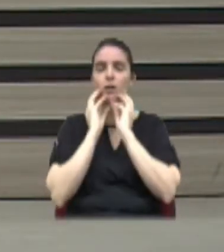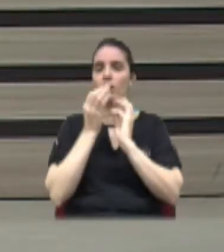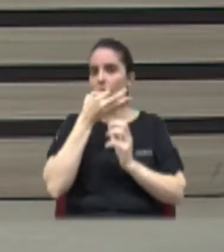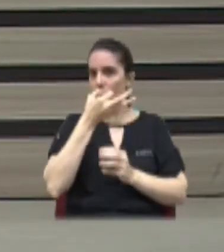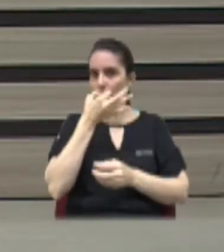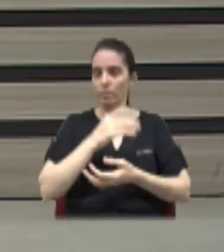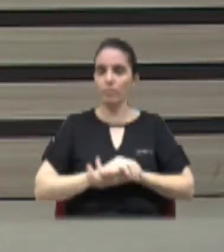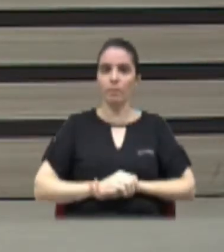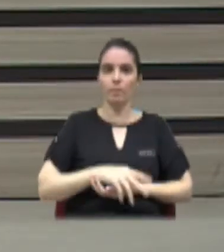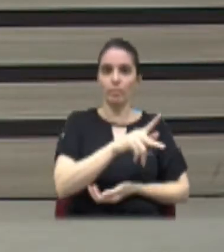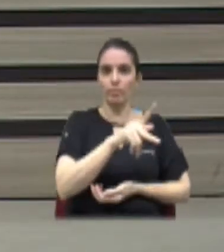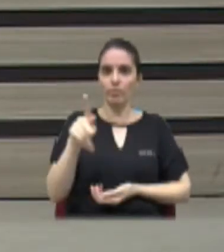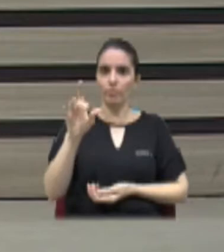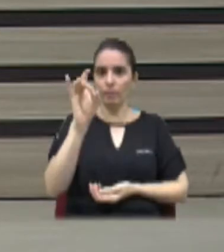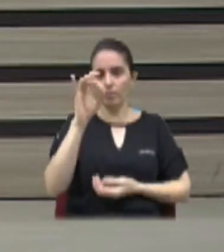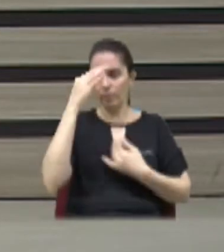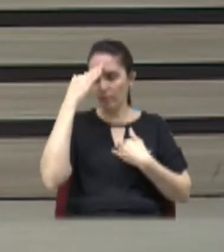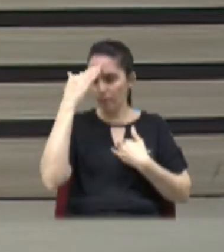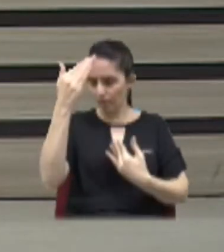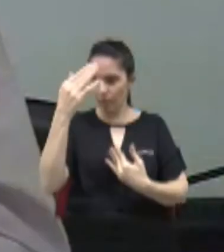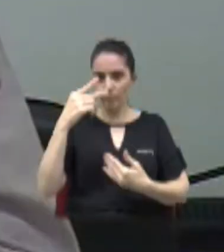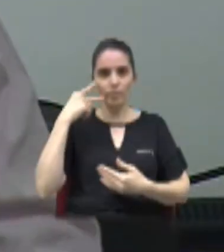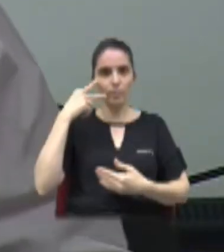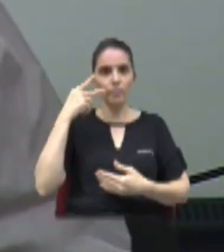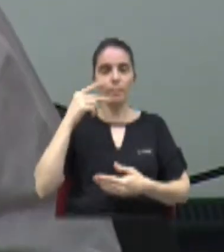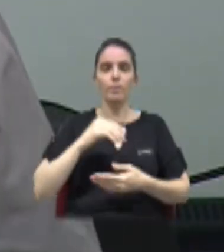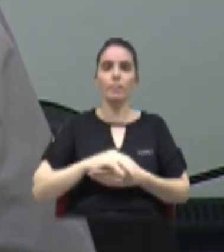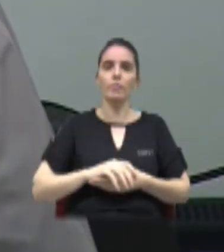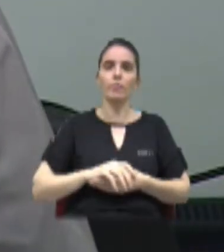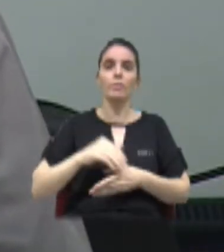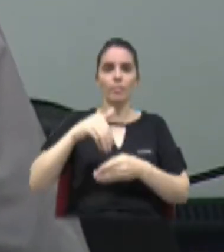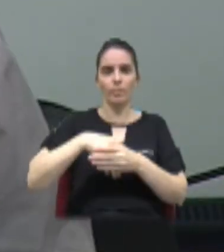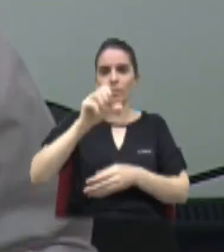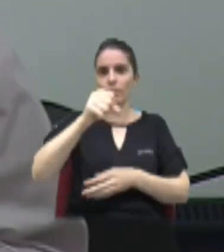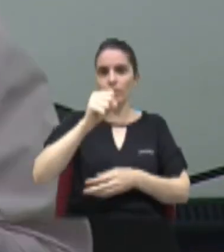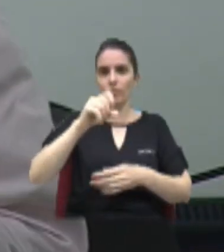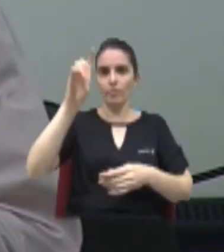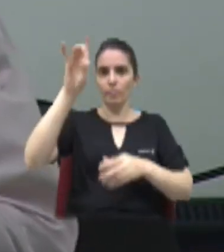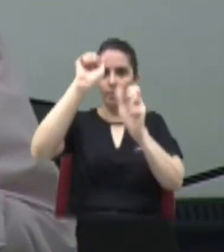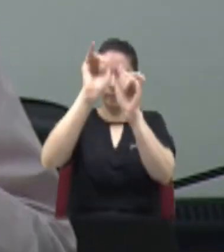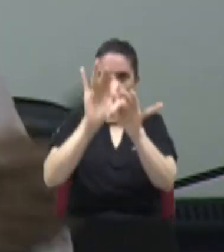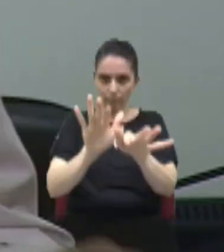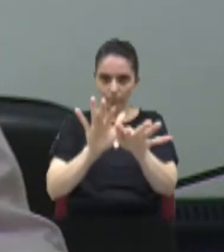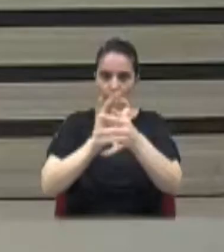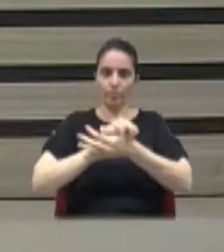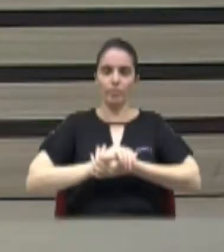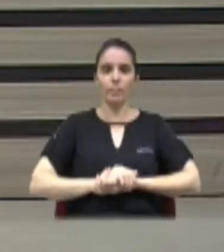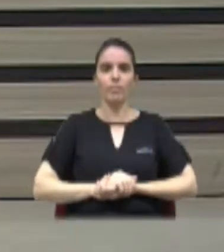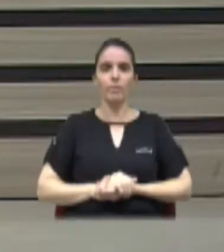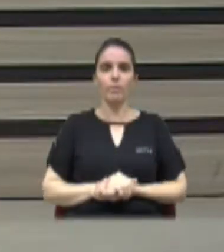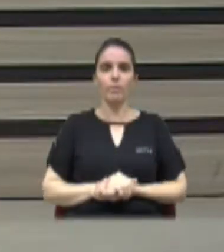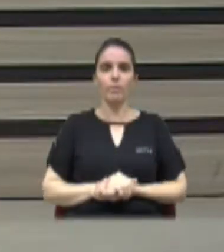algumas finalizações, foi entregue também. E aquele outro empreendimento ali próximo, Recanto dos Pássaros, que a empresa